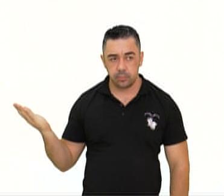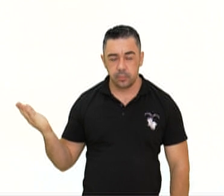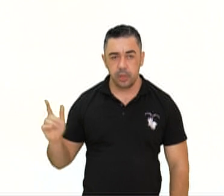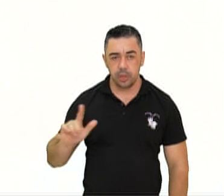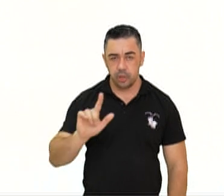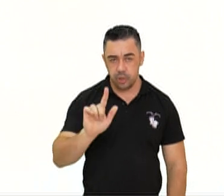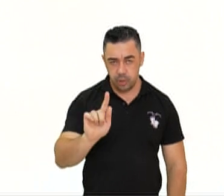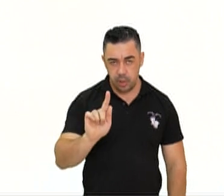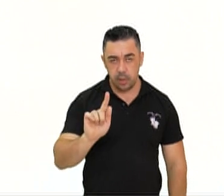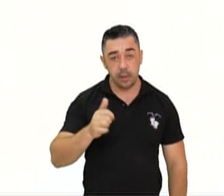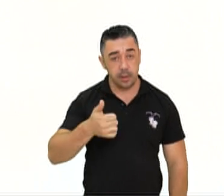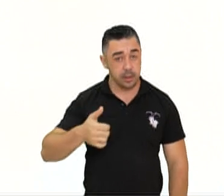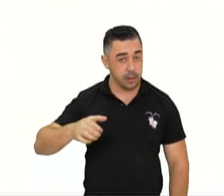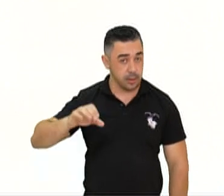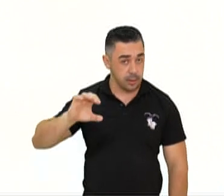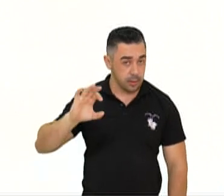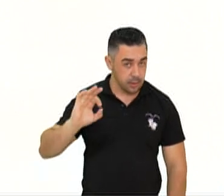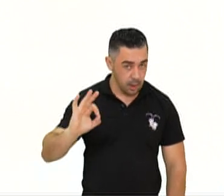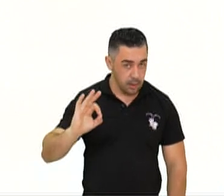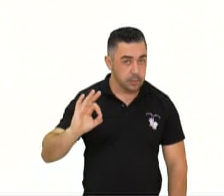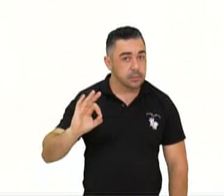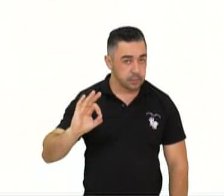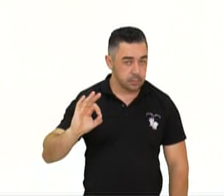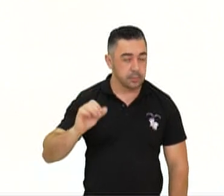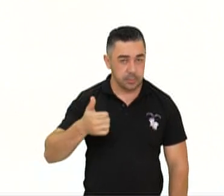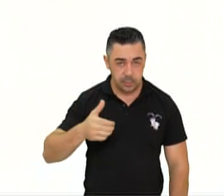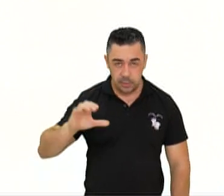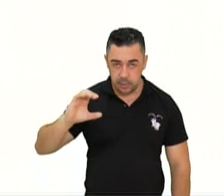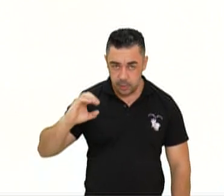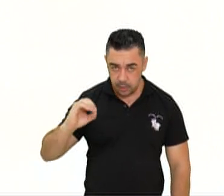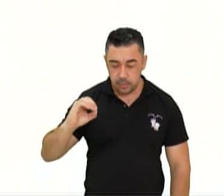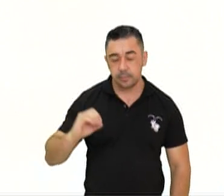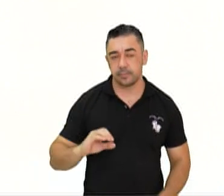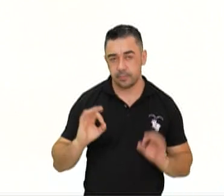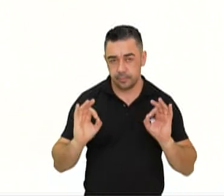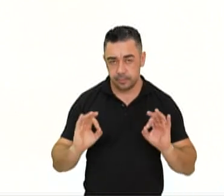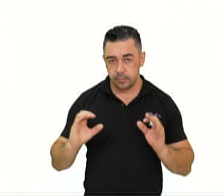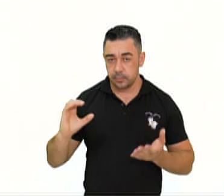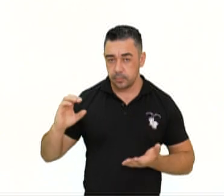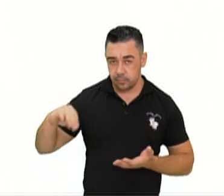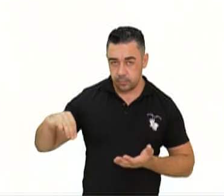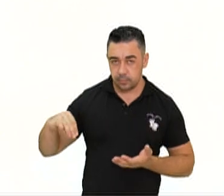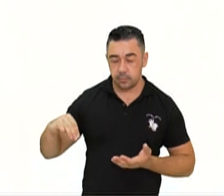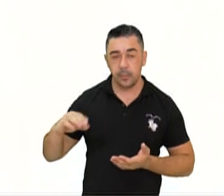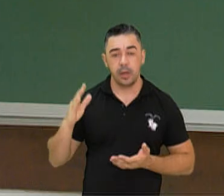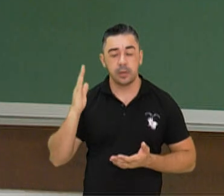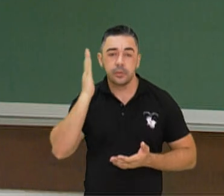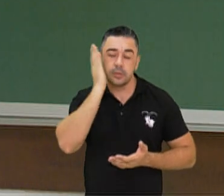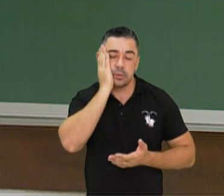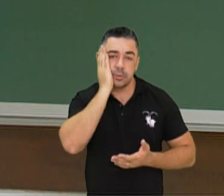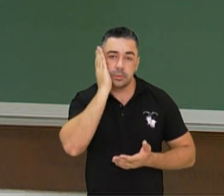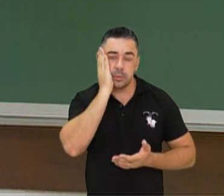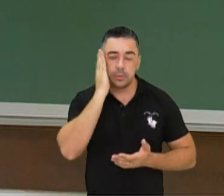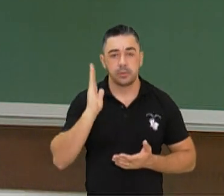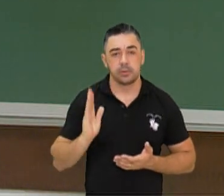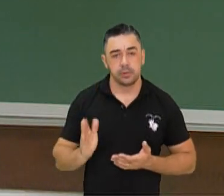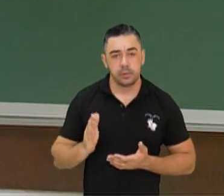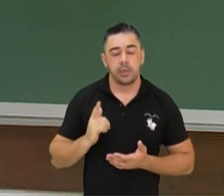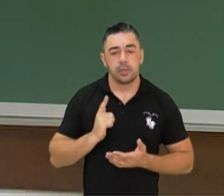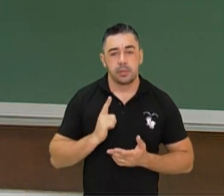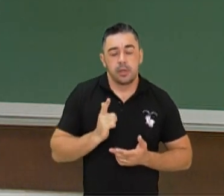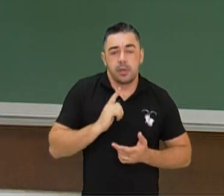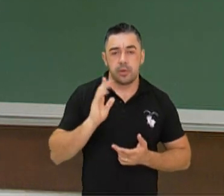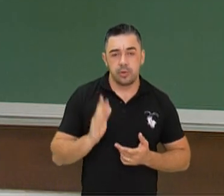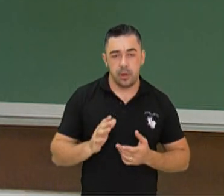a geratriz, que eu cheguei que ela mede 10 centímetros. Agora eu tenho a geratriz, tenho os raios menor